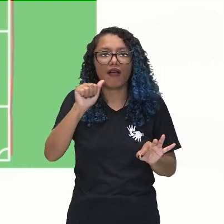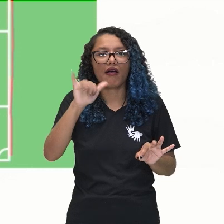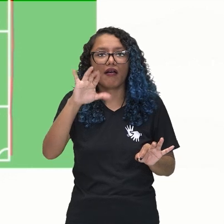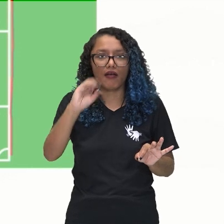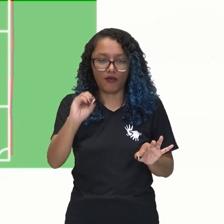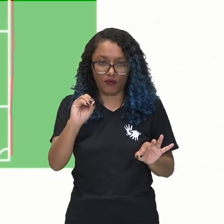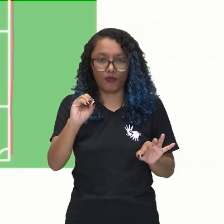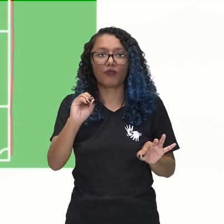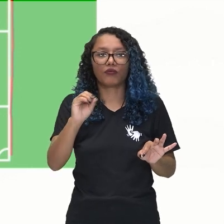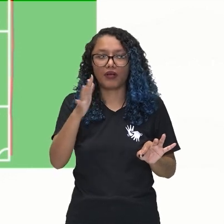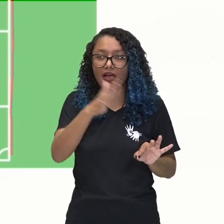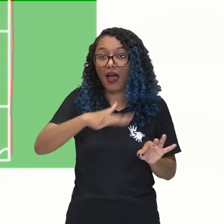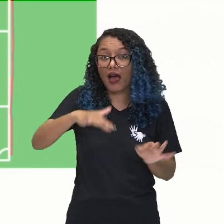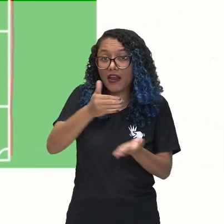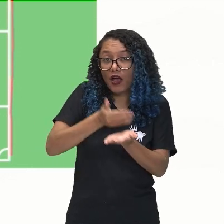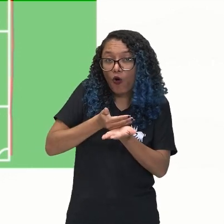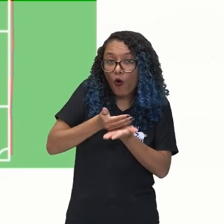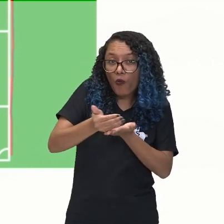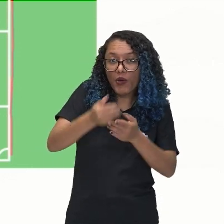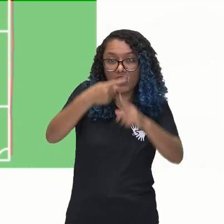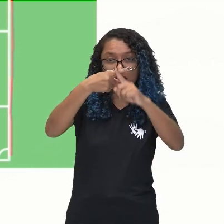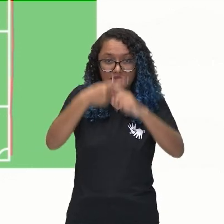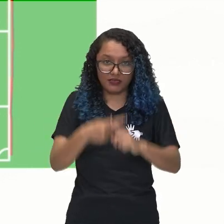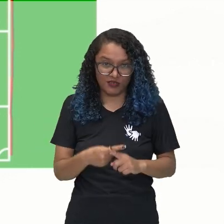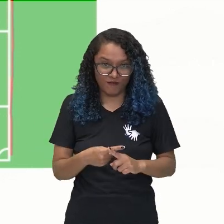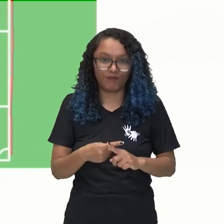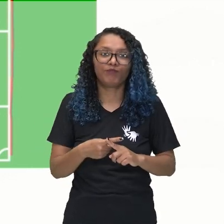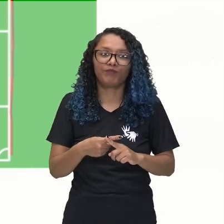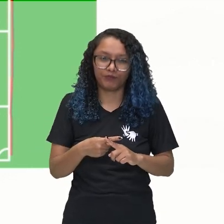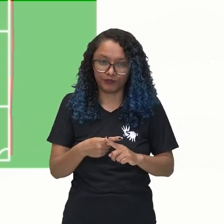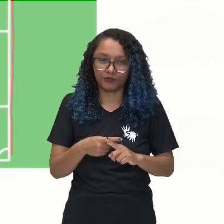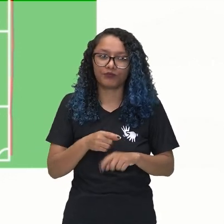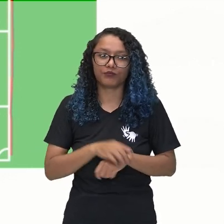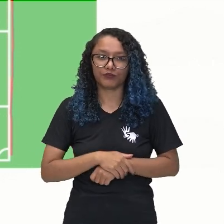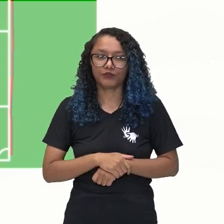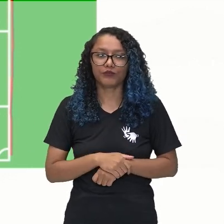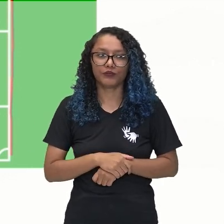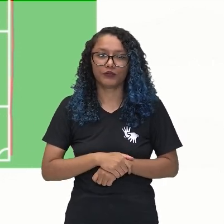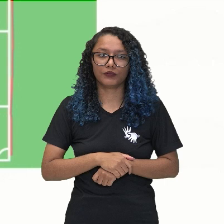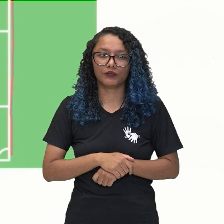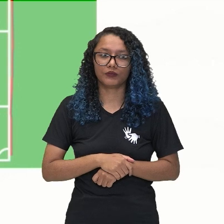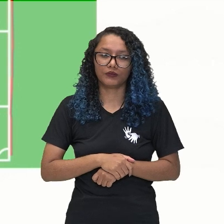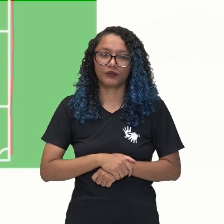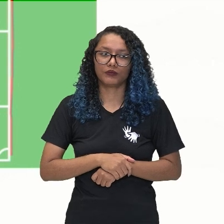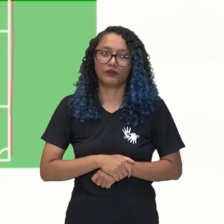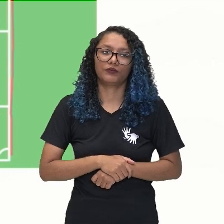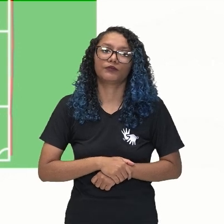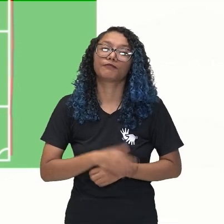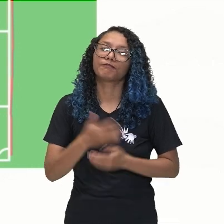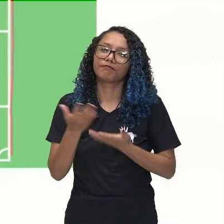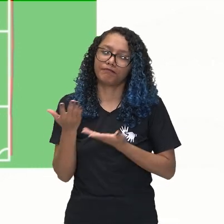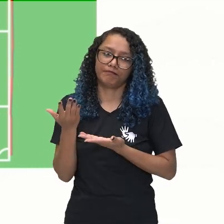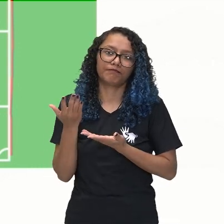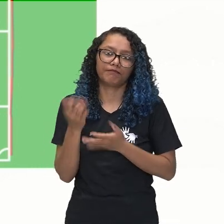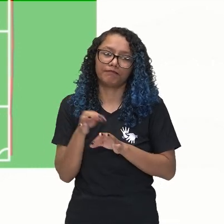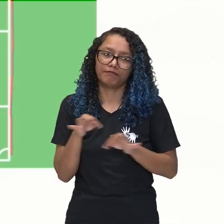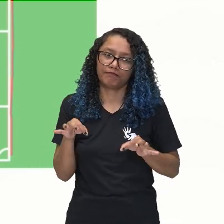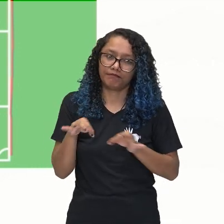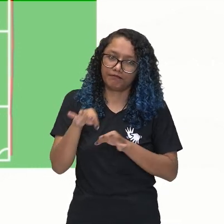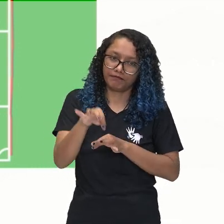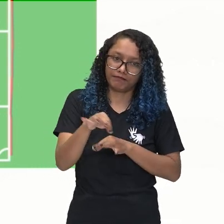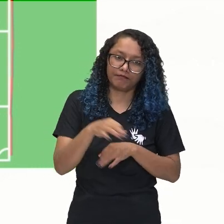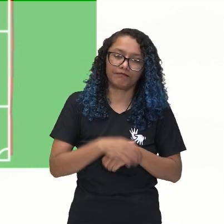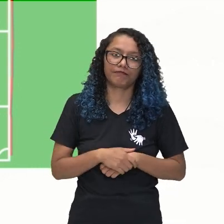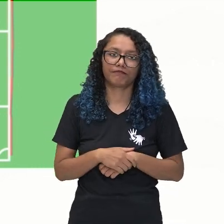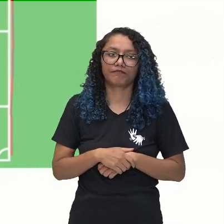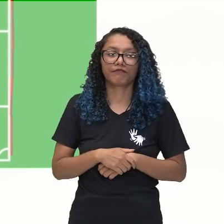onde inicia a partida do futebol de campo. Então, essas são as medidas oficiais. Muitos